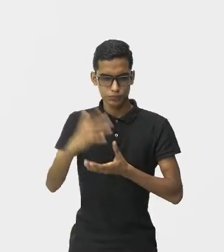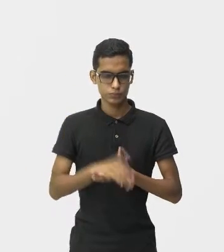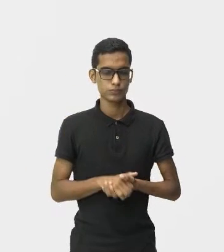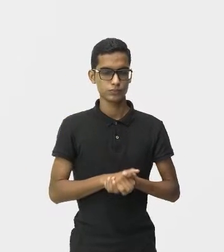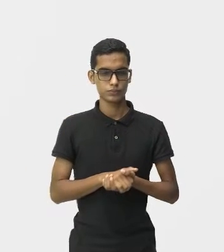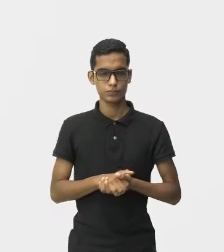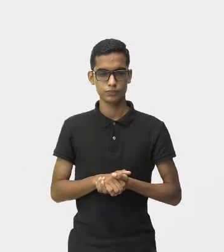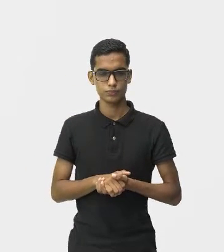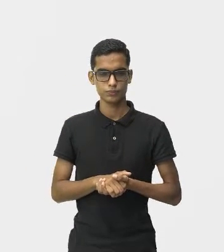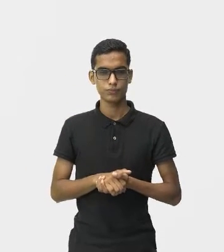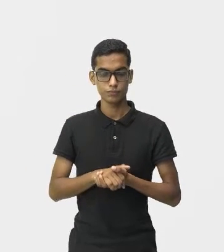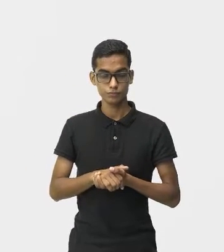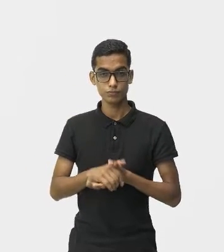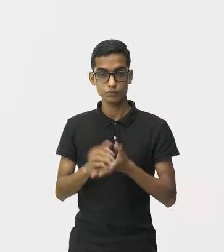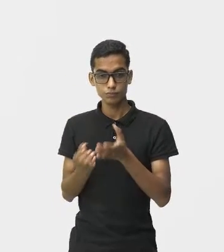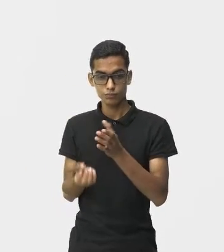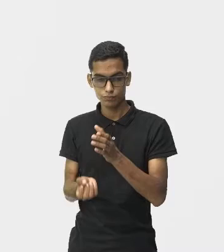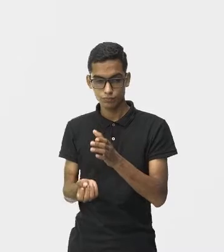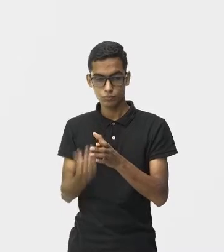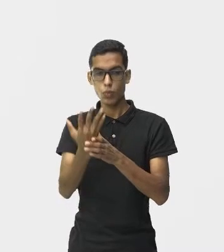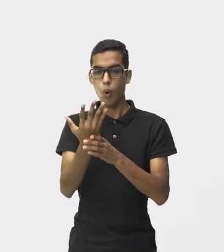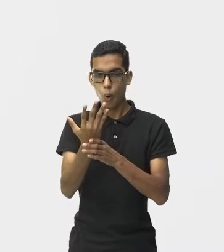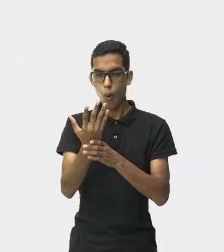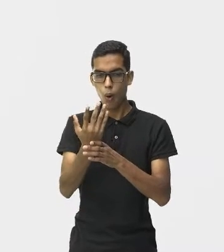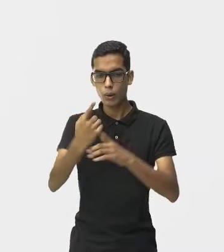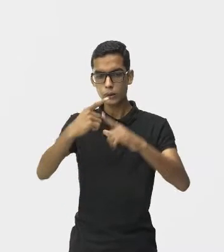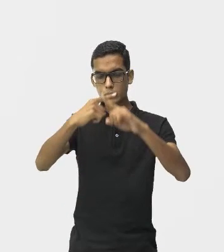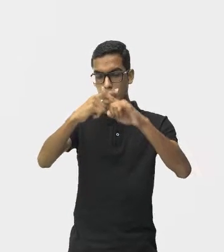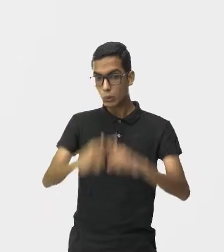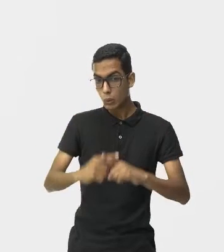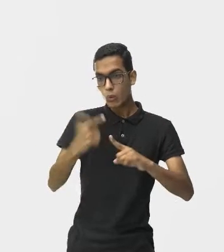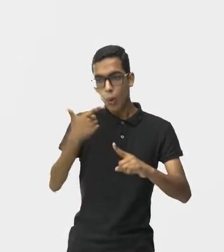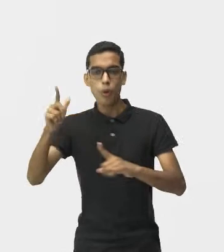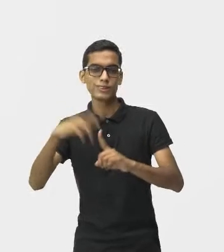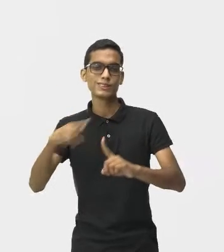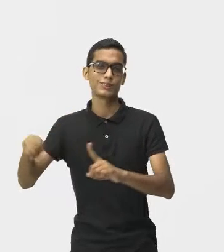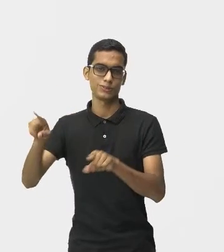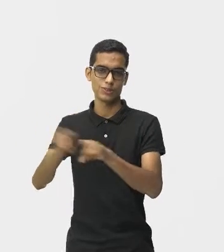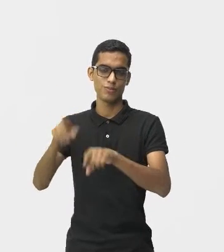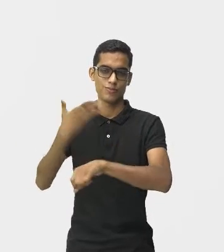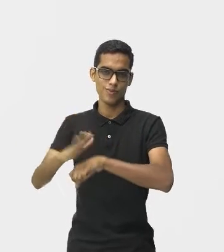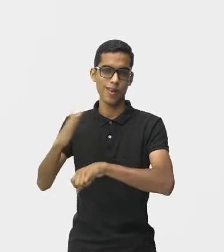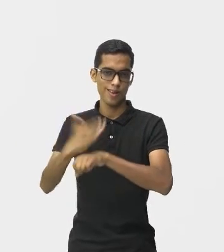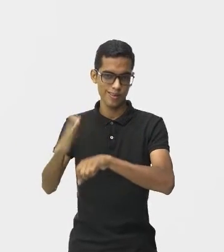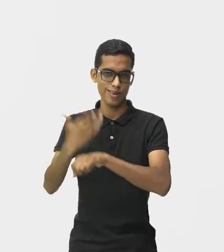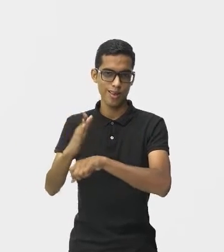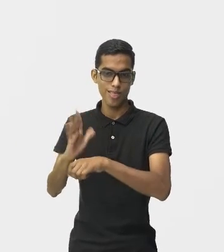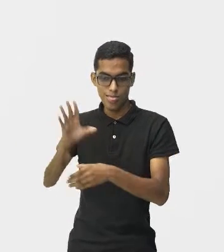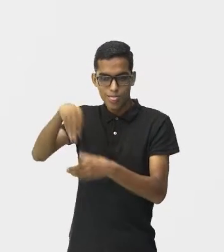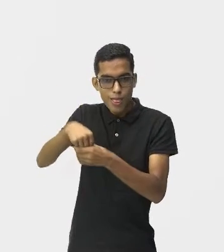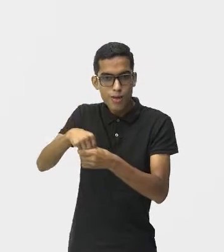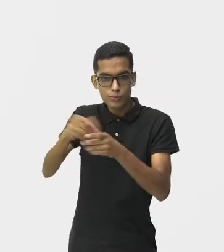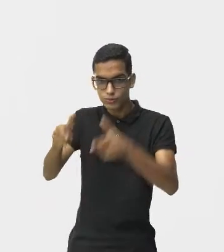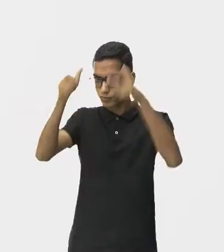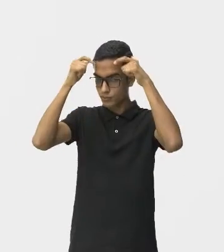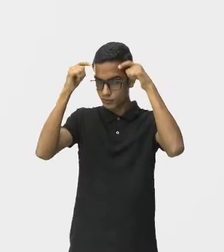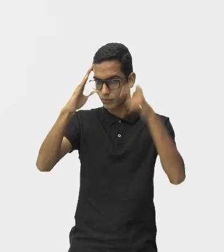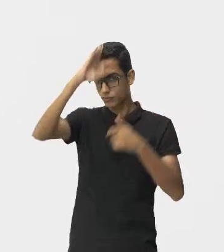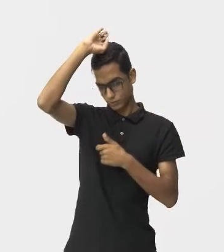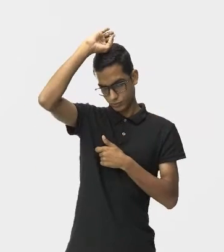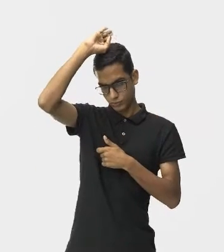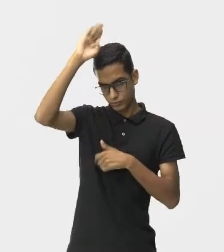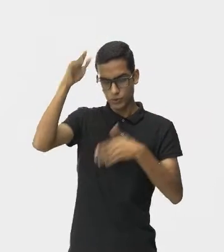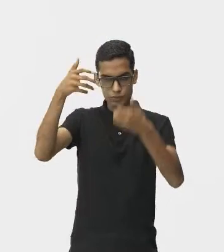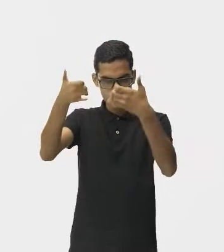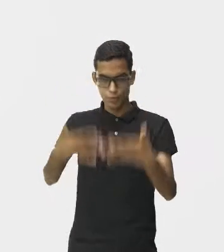surgiu o cristianismo, concorrendo com muitas outras religiões praticadas no Império Romano. Como eu falei para vocês,